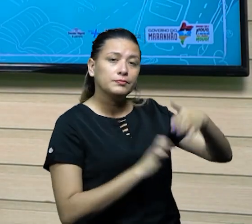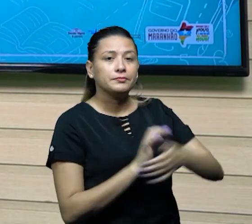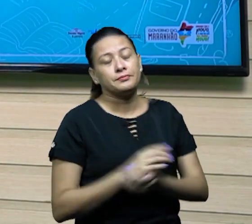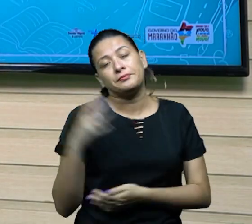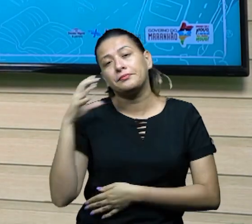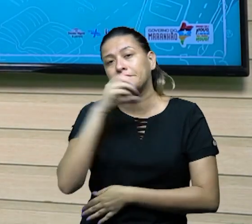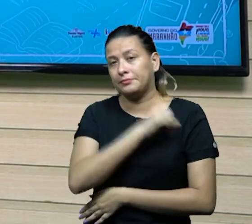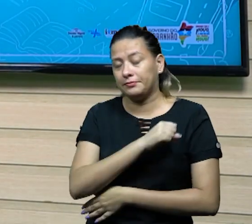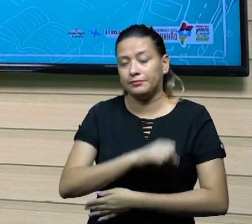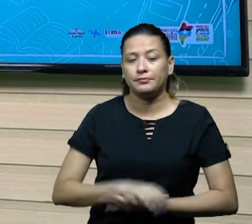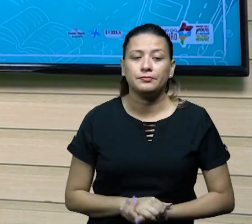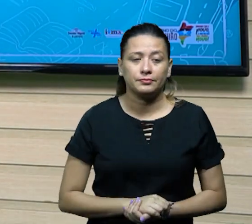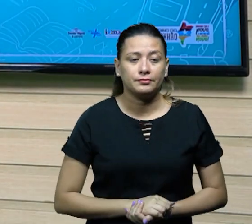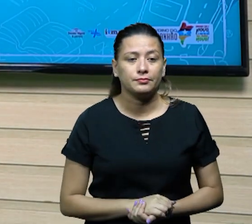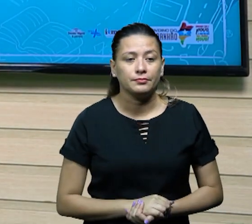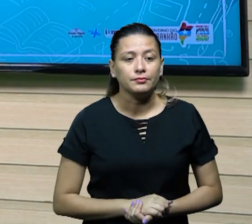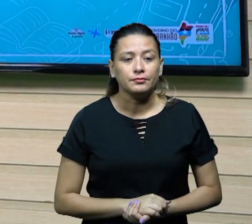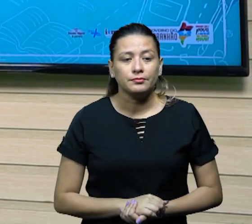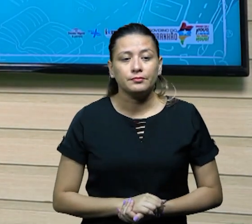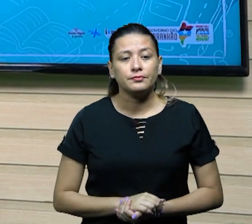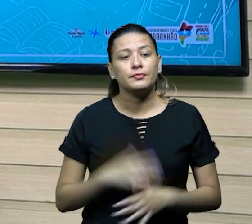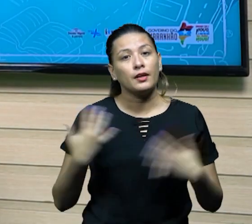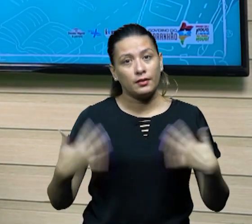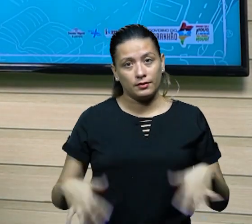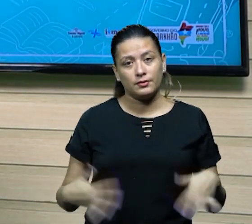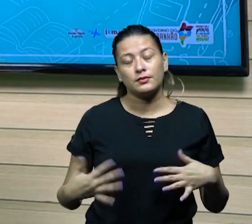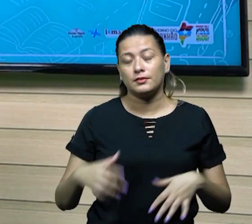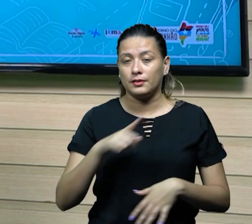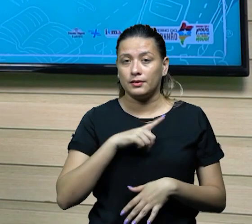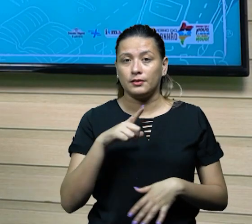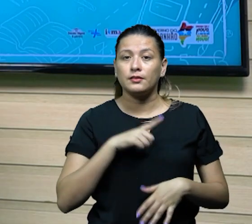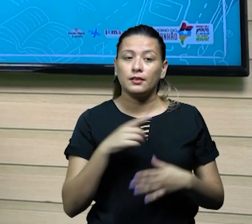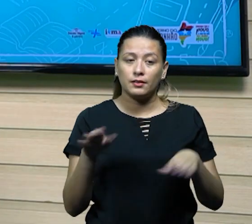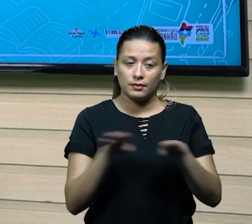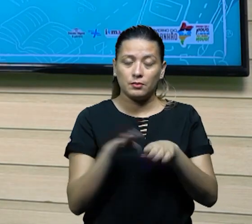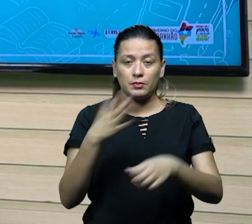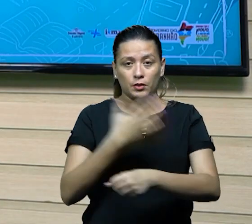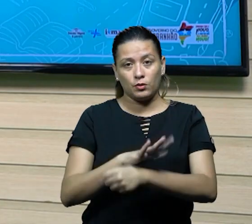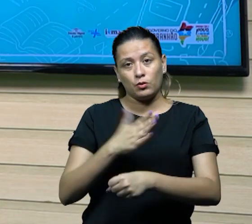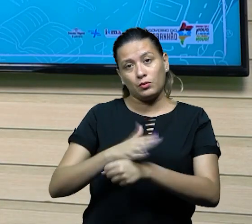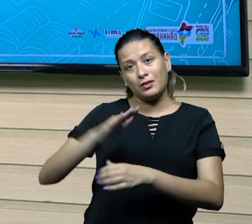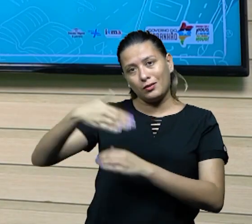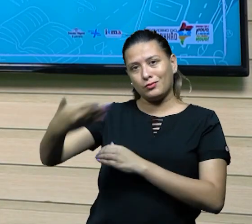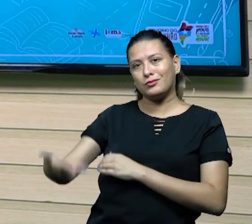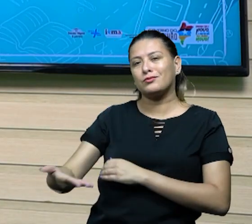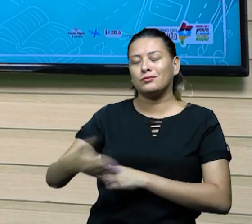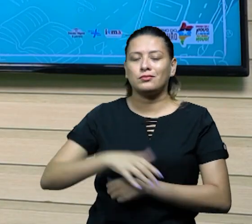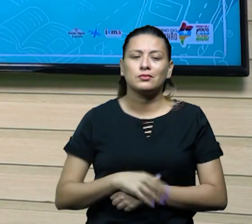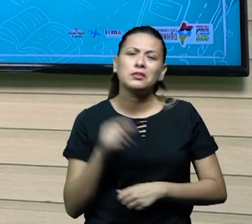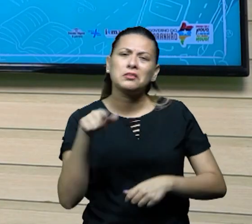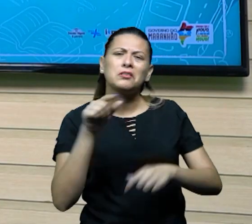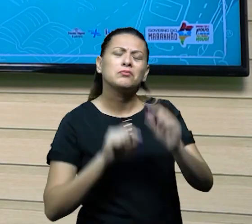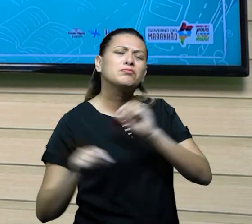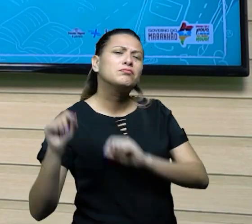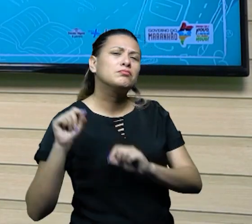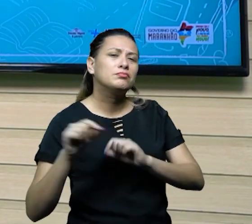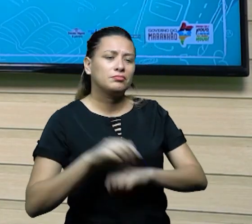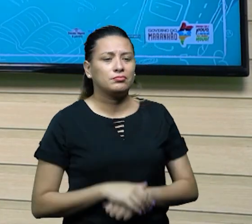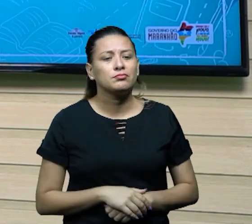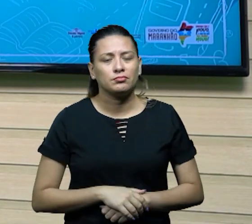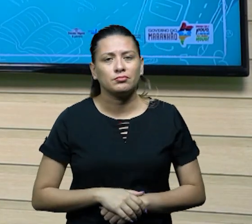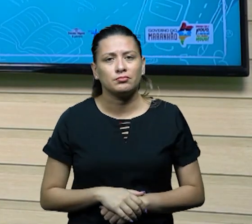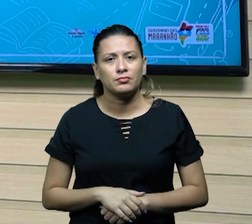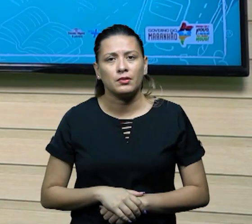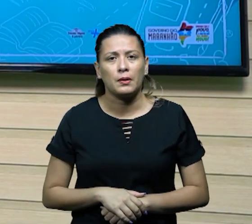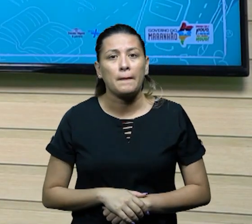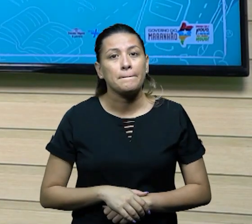fica tudo dentro da empresa. É uma coisa assim normalmente mais rápida. Aí sim, eu tenho outro. Eu tenho um